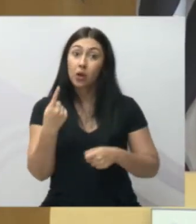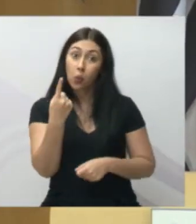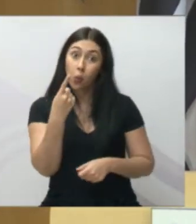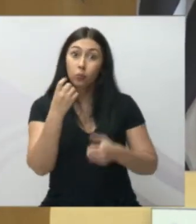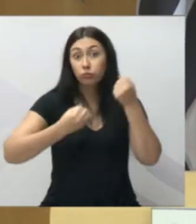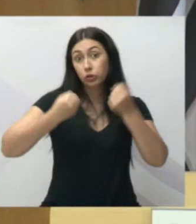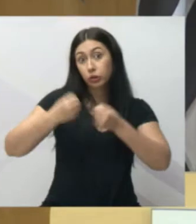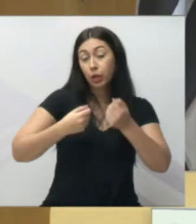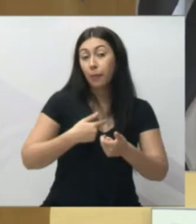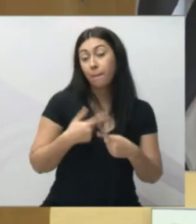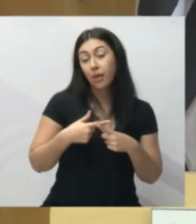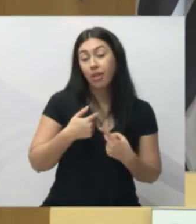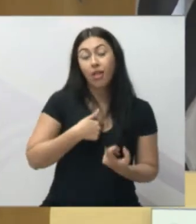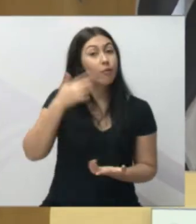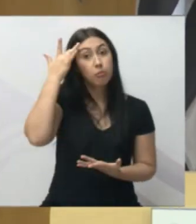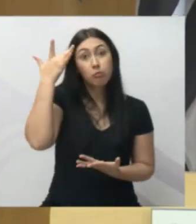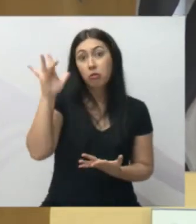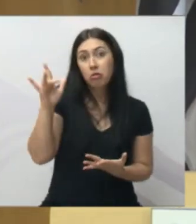dirigir.